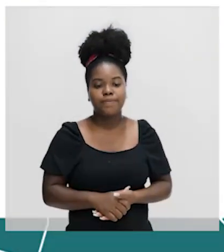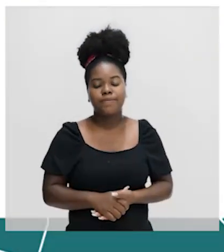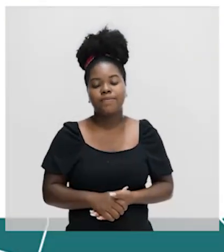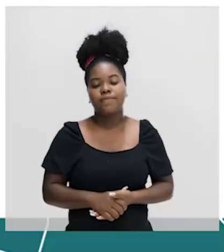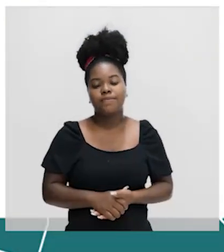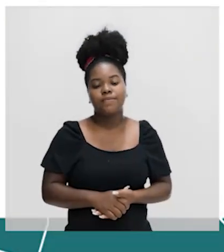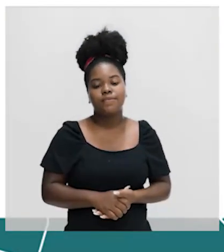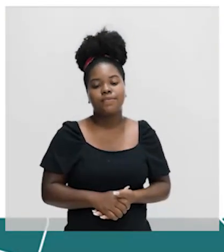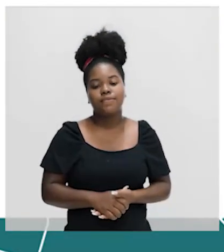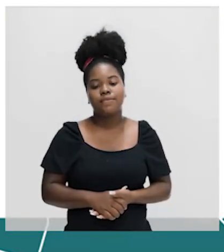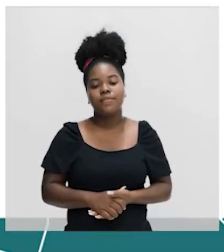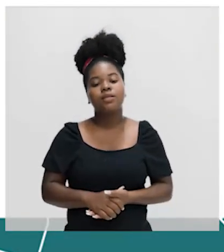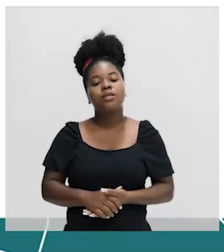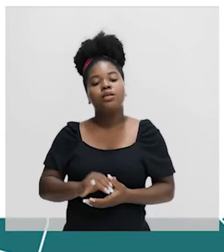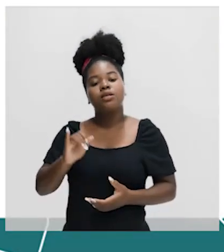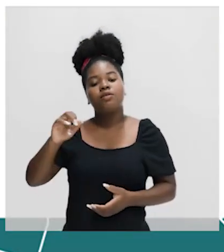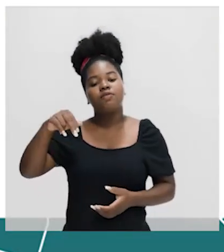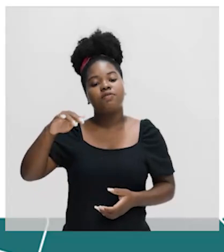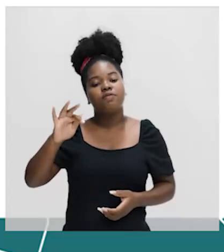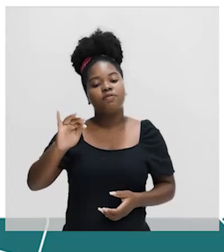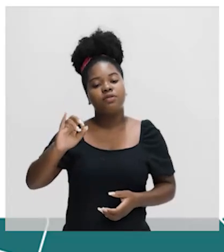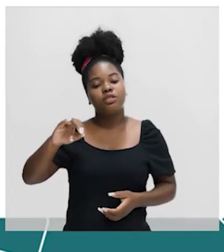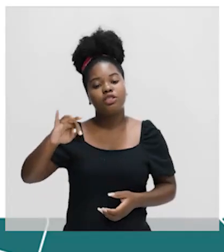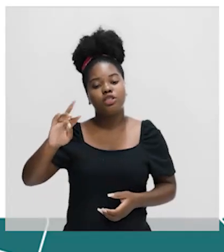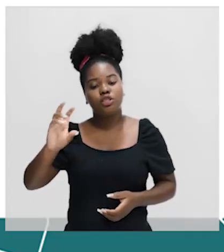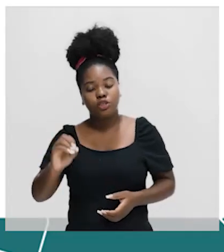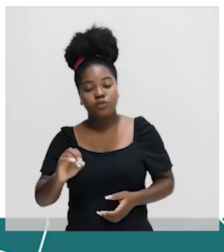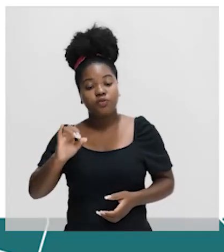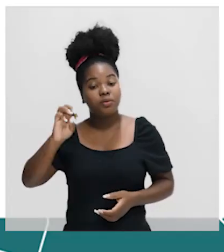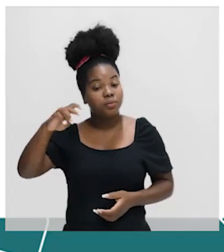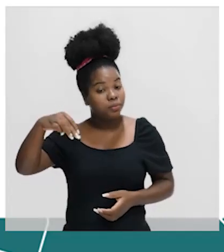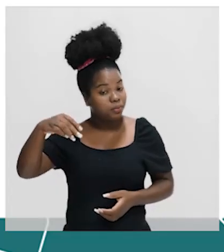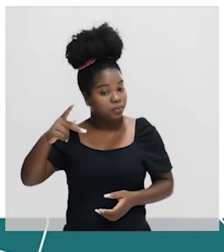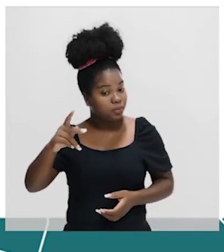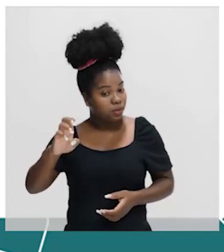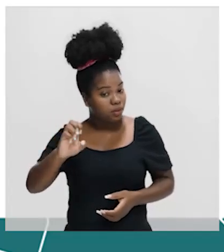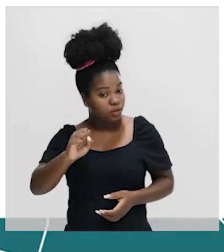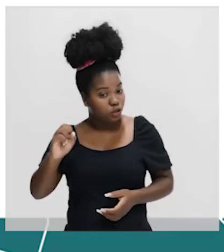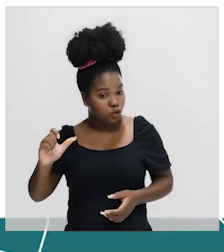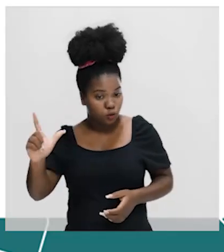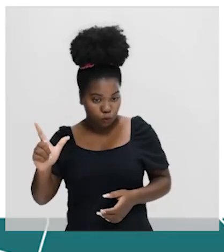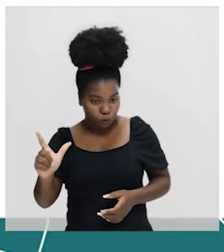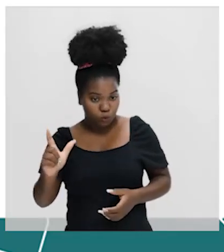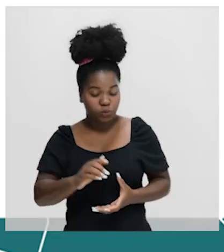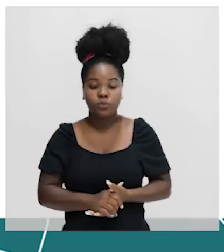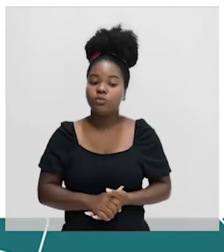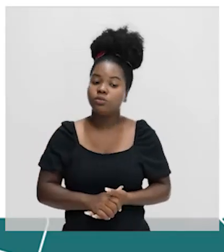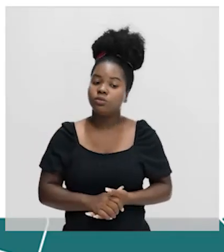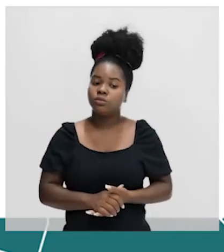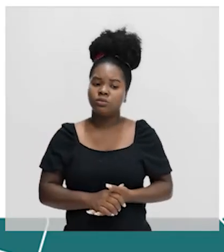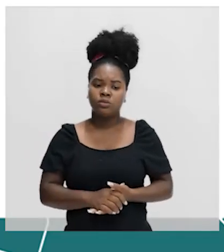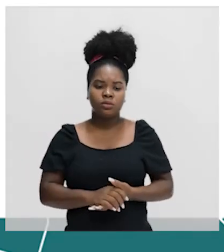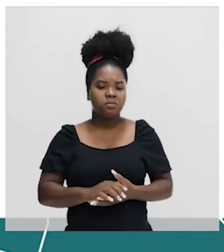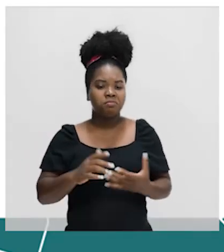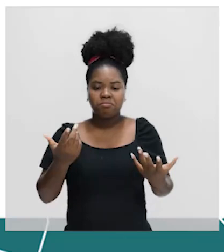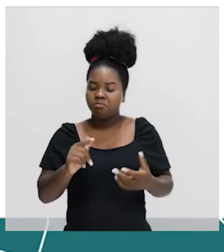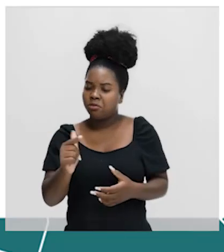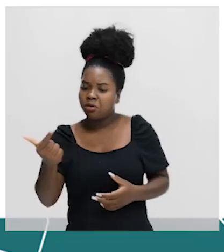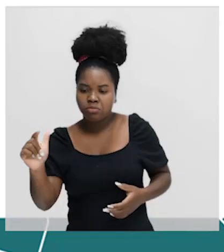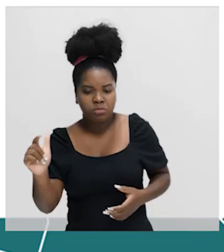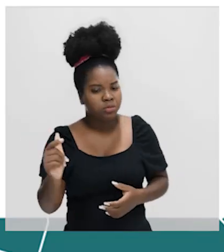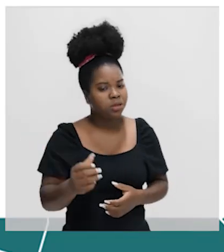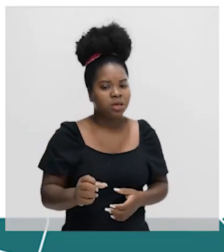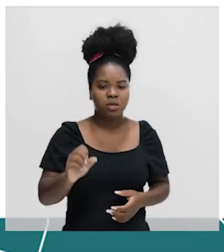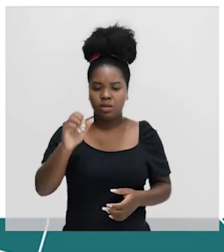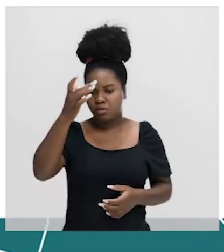O infinitivo pessoal. O infinitivo impessoal, por sua vez, não se refere a nenhuma pessoa, né, a nenhum